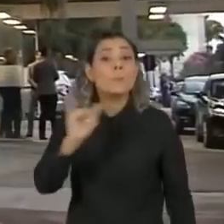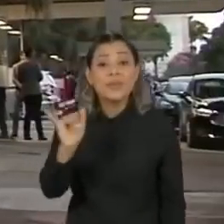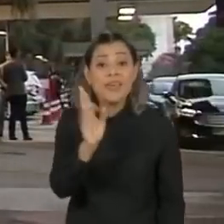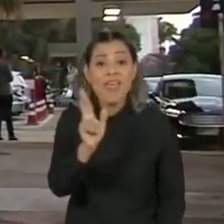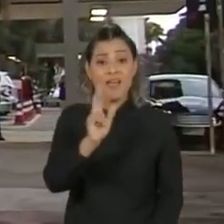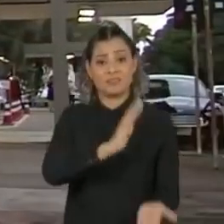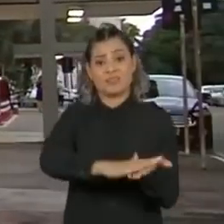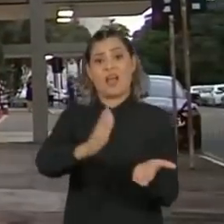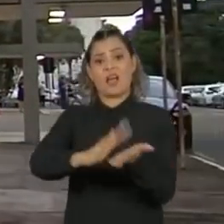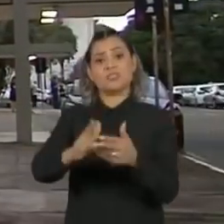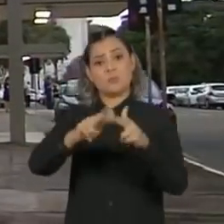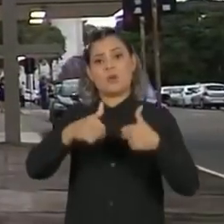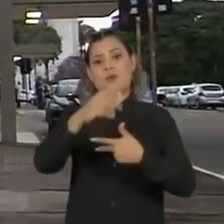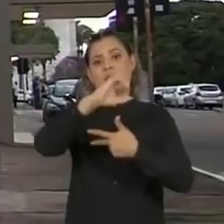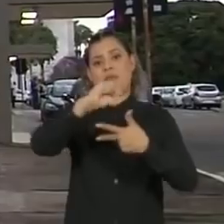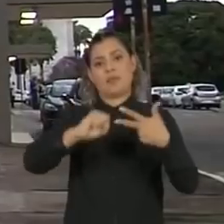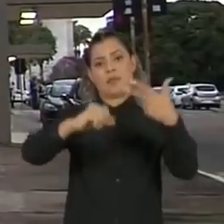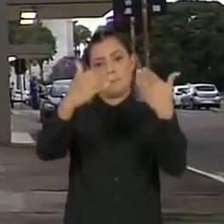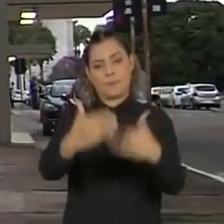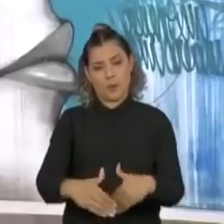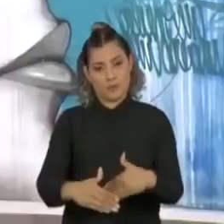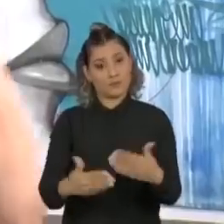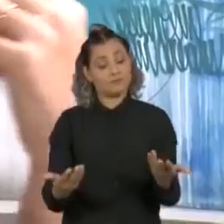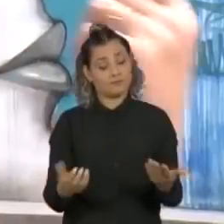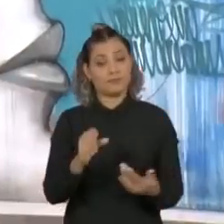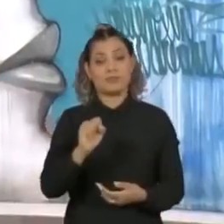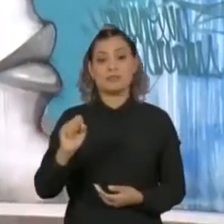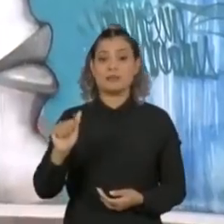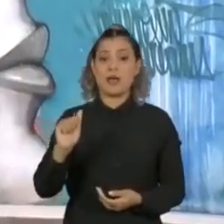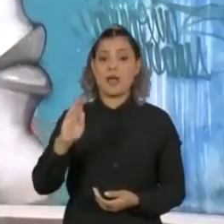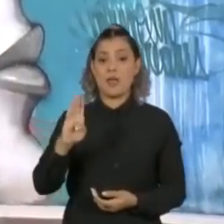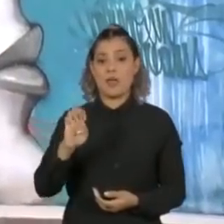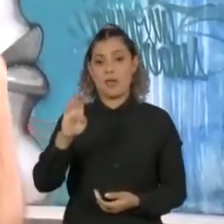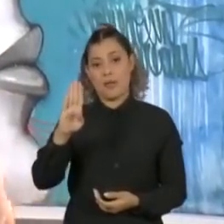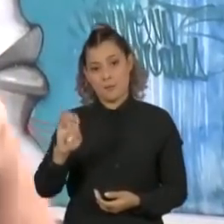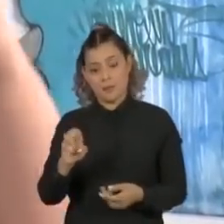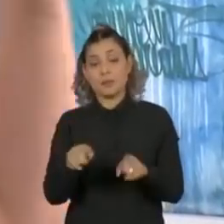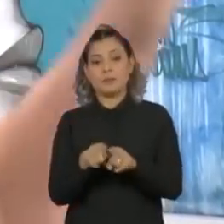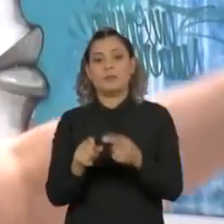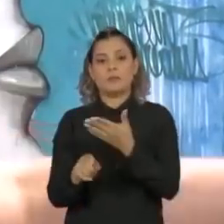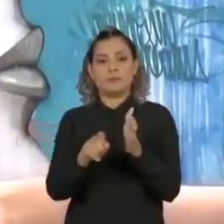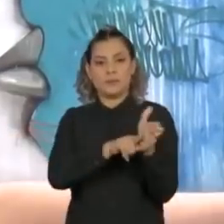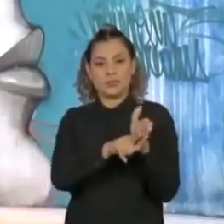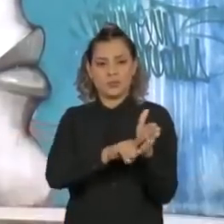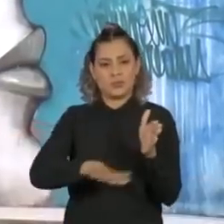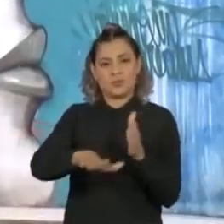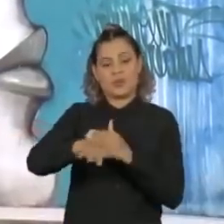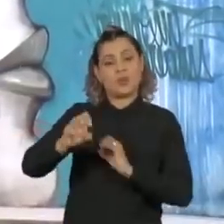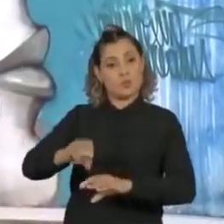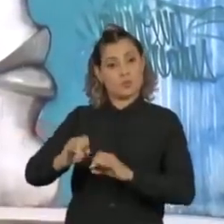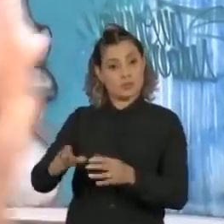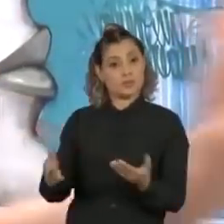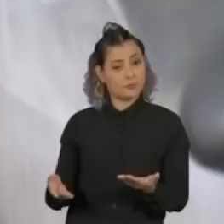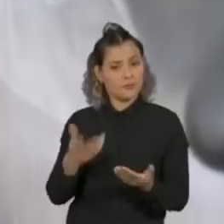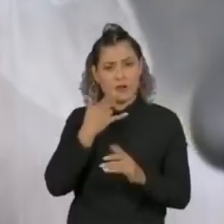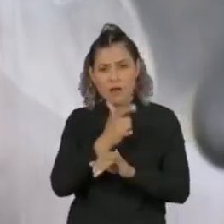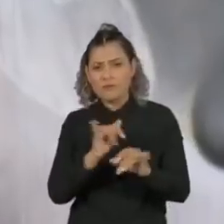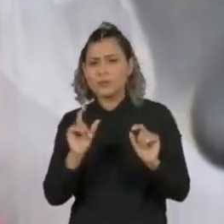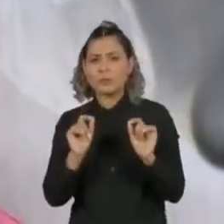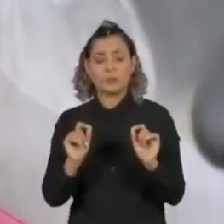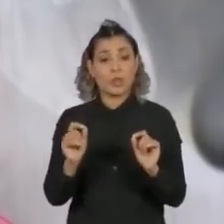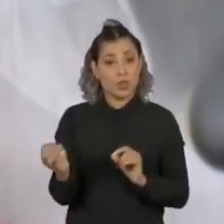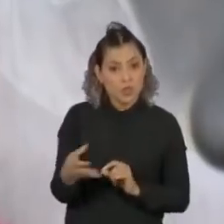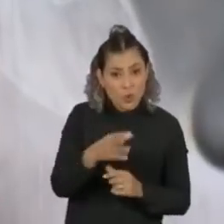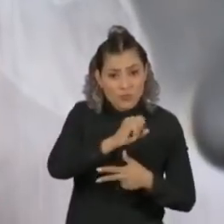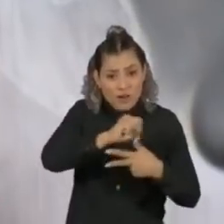as atuais avaliações, o Enem e o SAEB, segundo esse economista que faz pesquisas na área da educação. Para ele, o novo